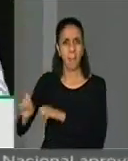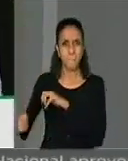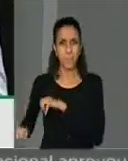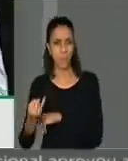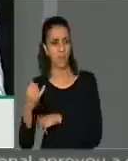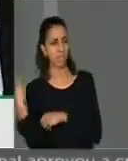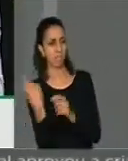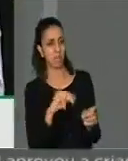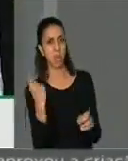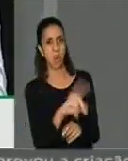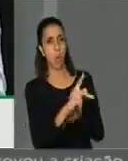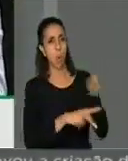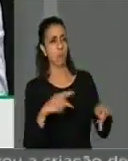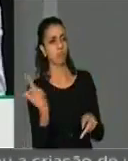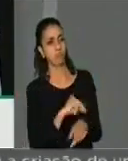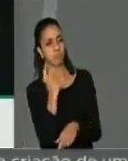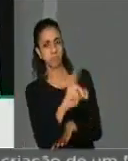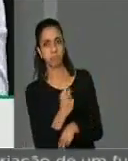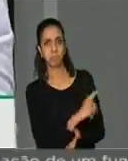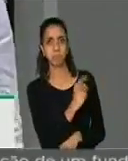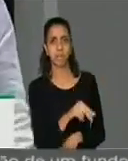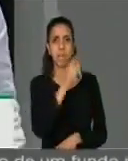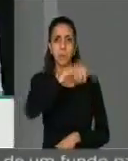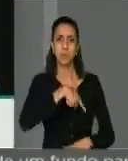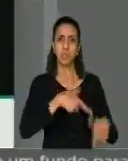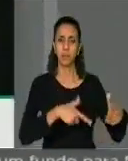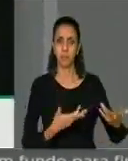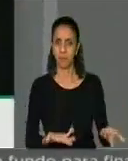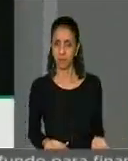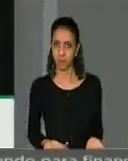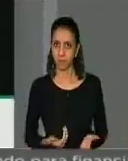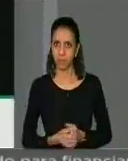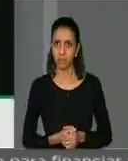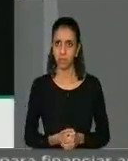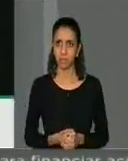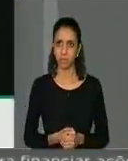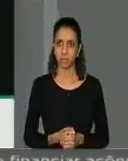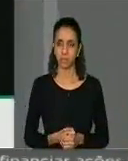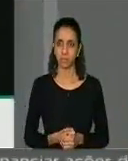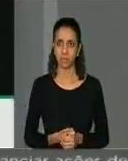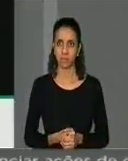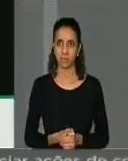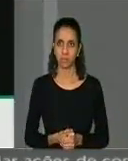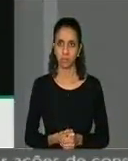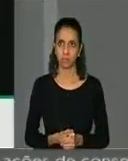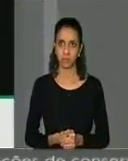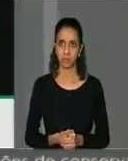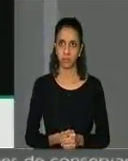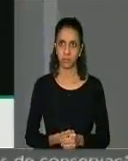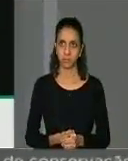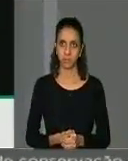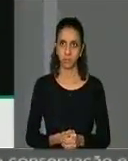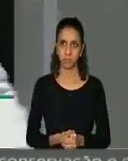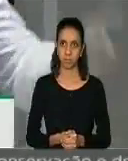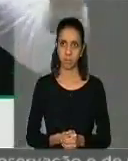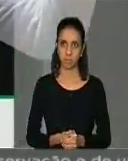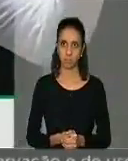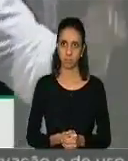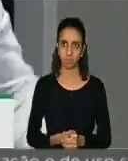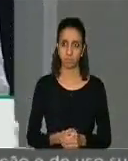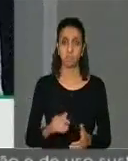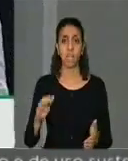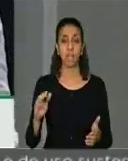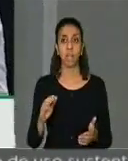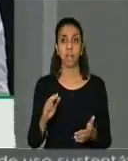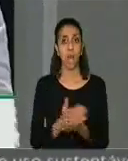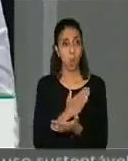sangue dos trabalhadores e trabalhadoras brasileiros, que alguns deles até elegeram